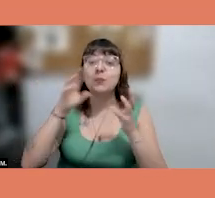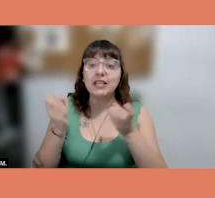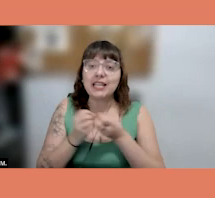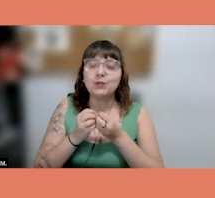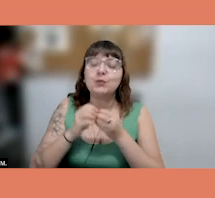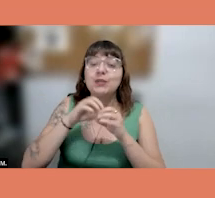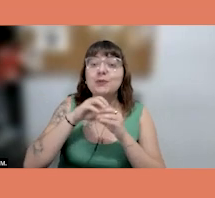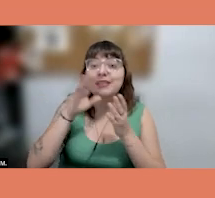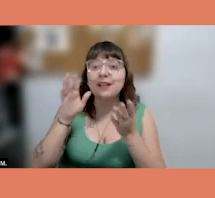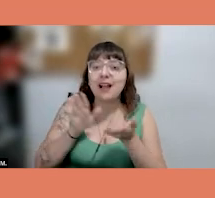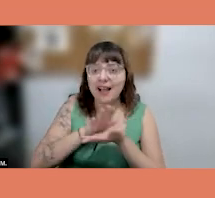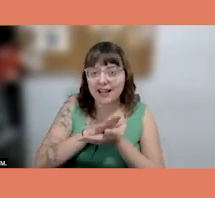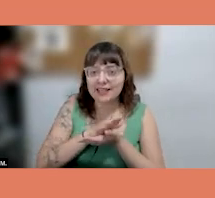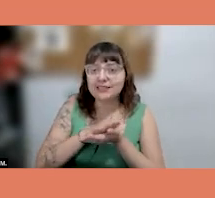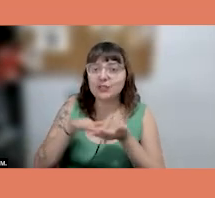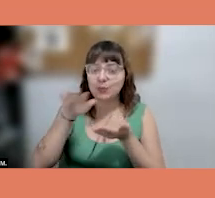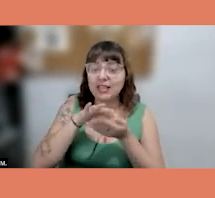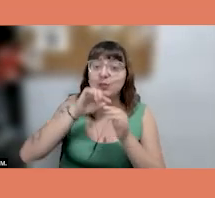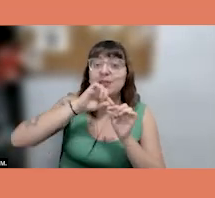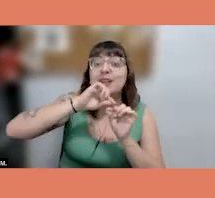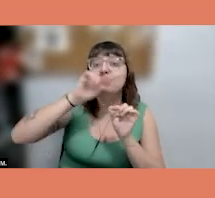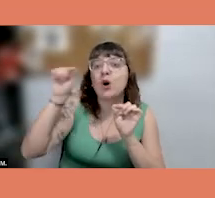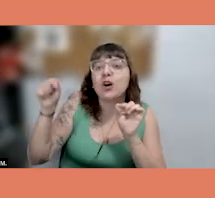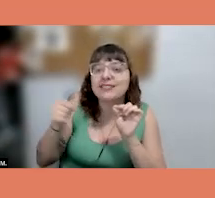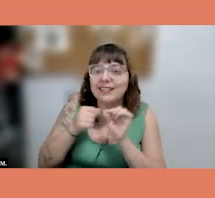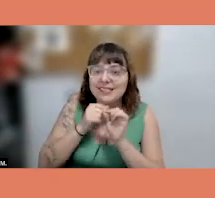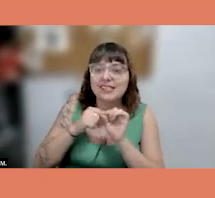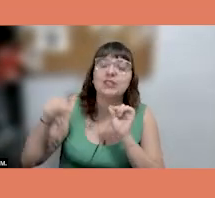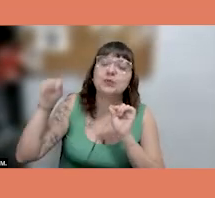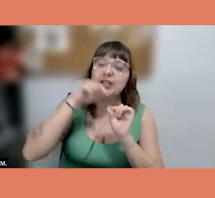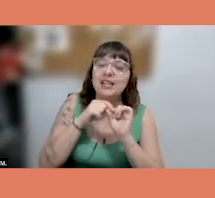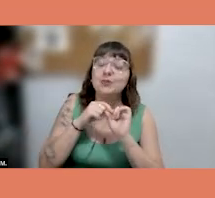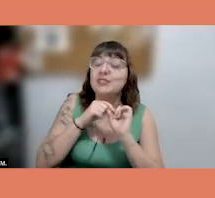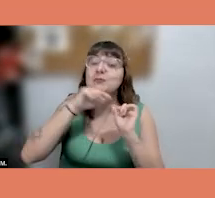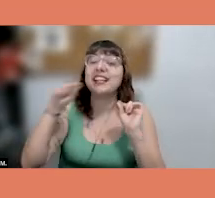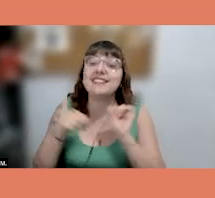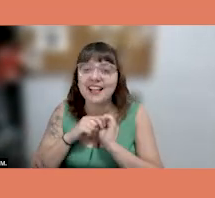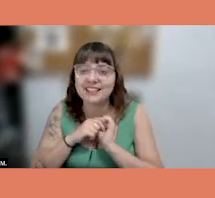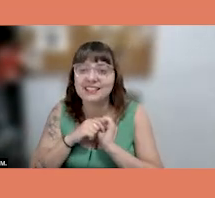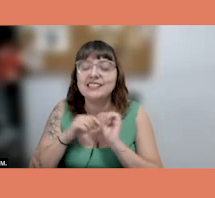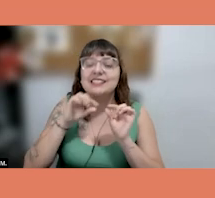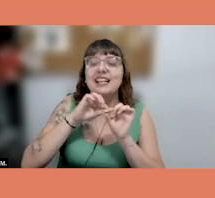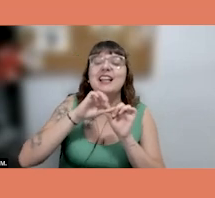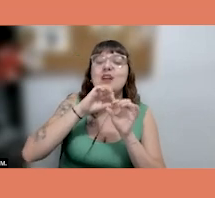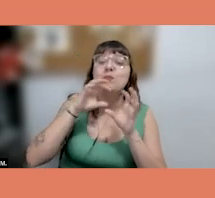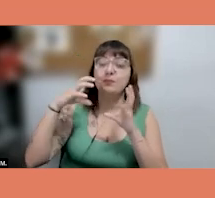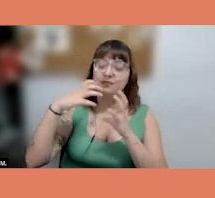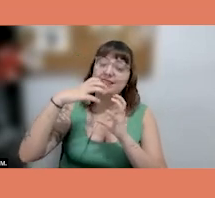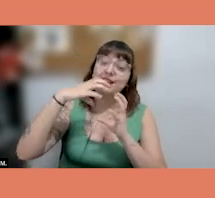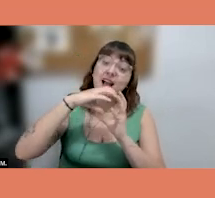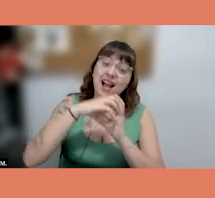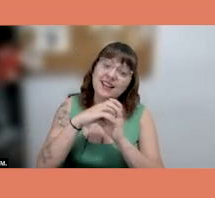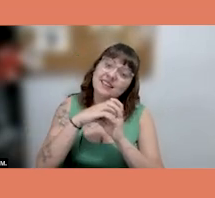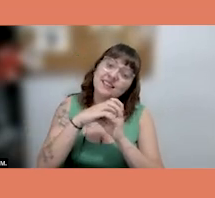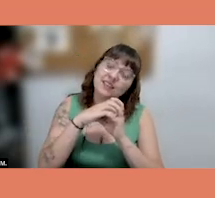né? O polígono tem uma área do polígono, mas a borda em si do polígono não tem nada, né? Ele